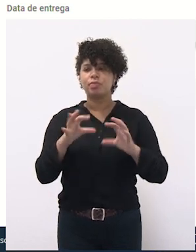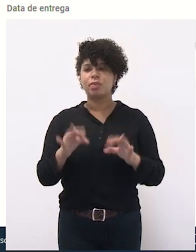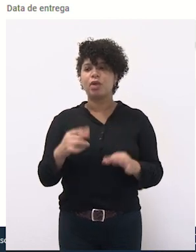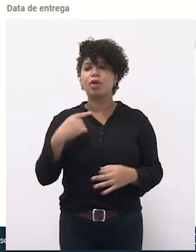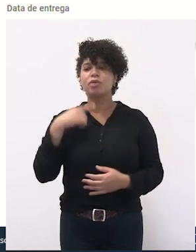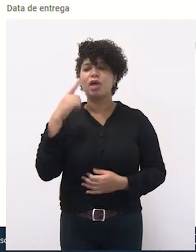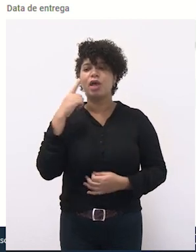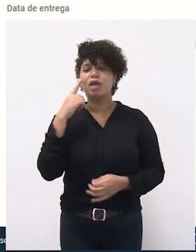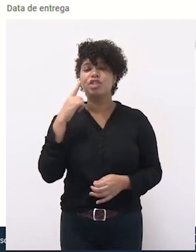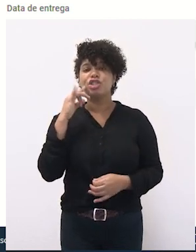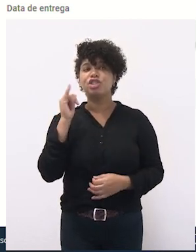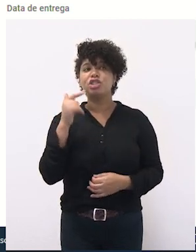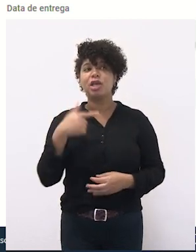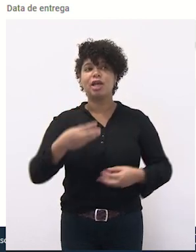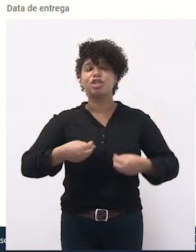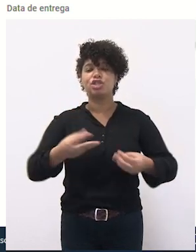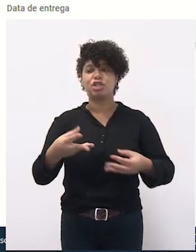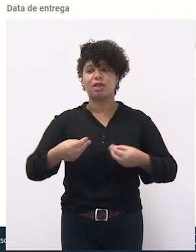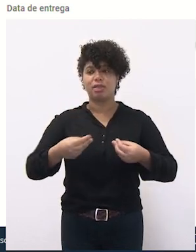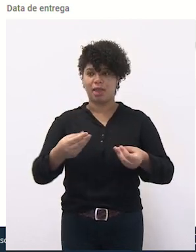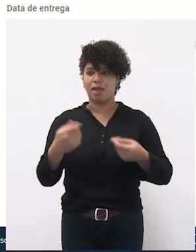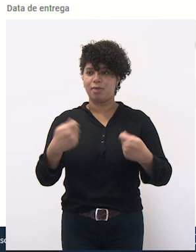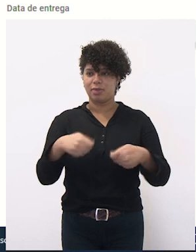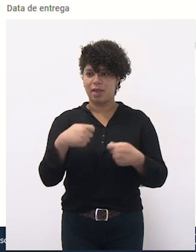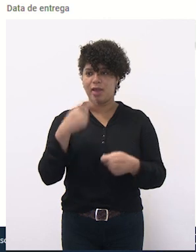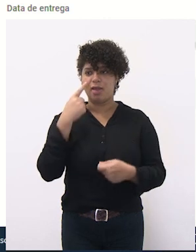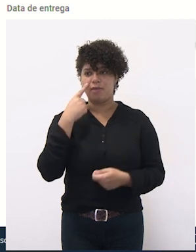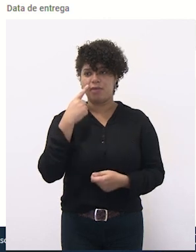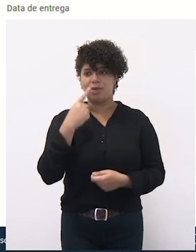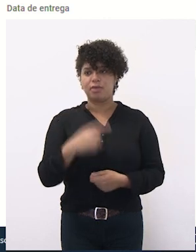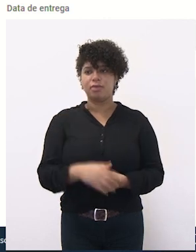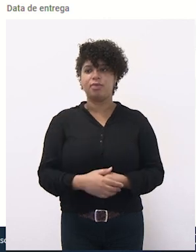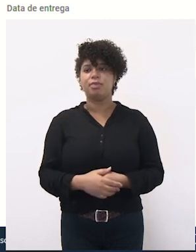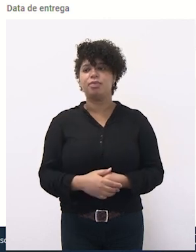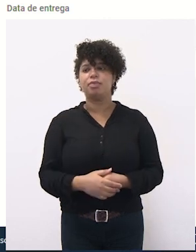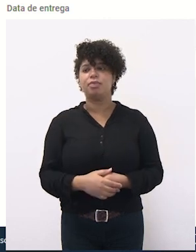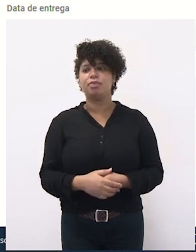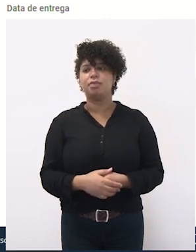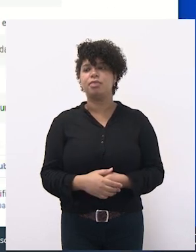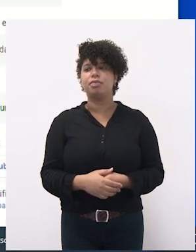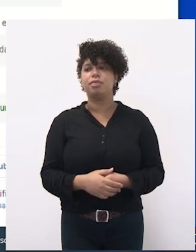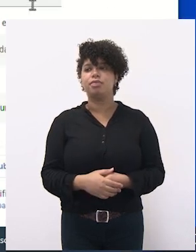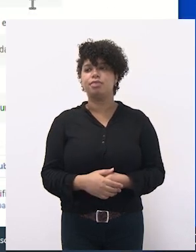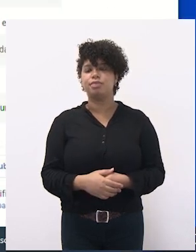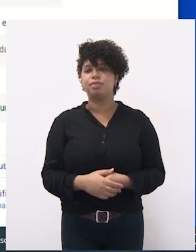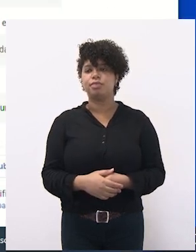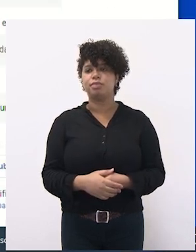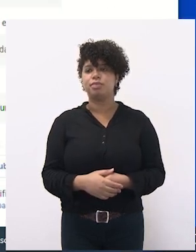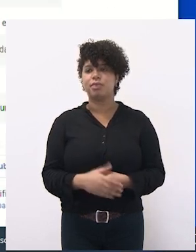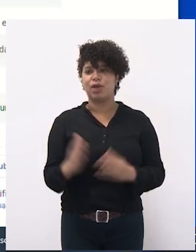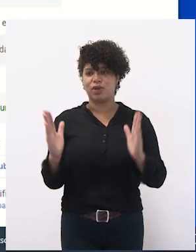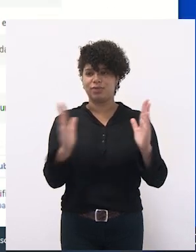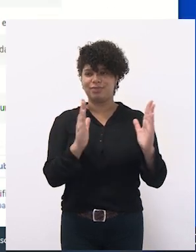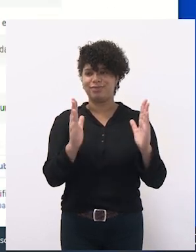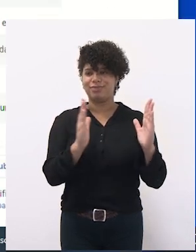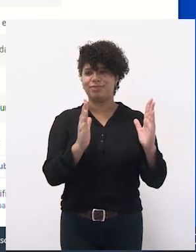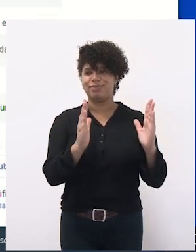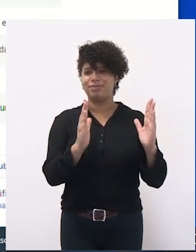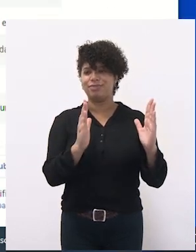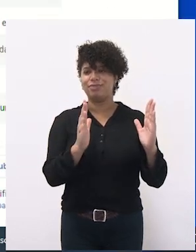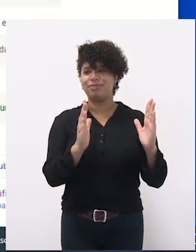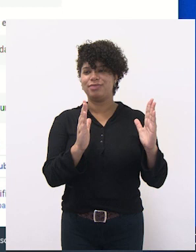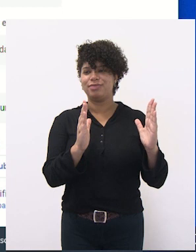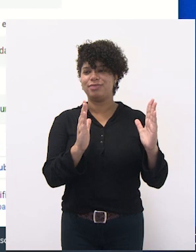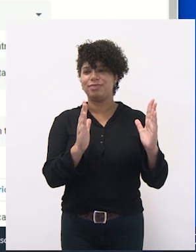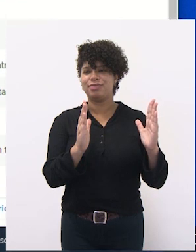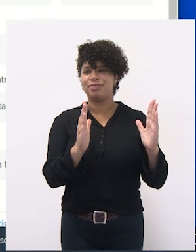data de entrega. Diminui a sua tela, porque tá tá. no... Deixa eu ver aqui. Isso. Puxa um pouquinho para